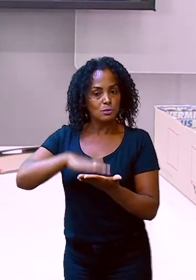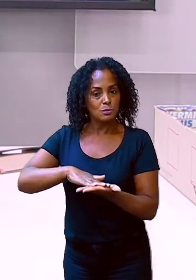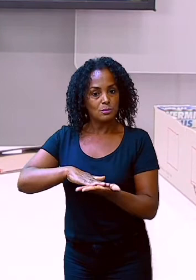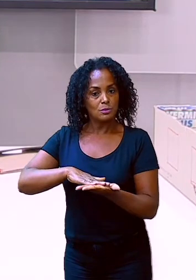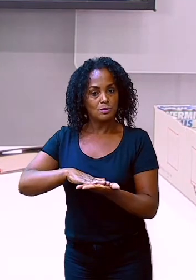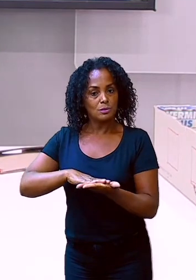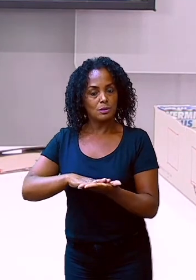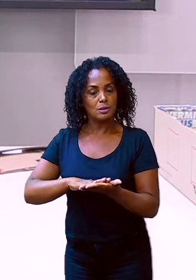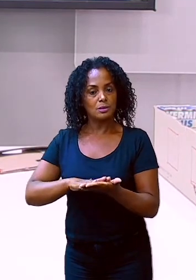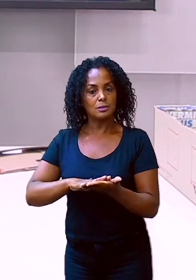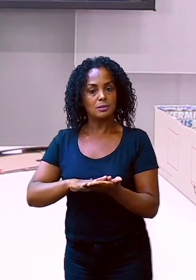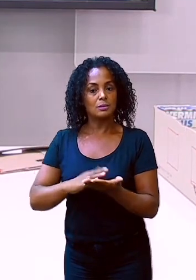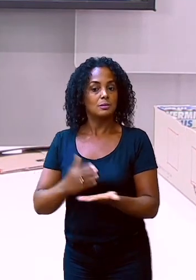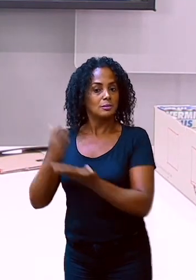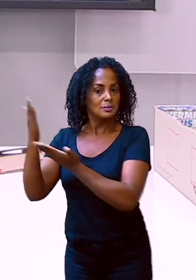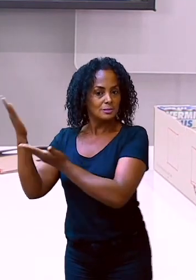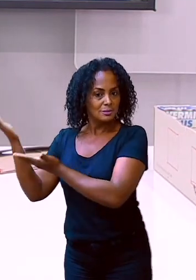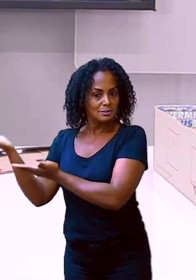vai ficar assim.